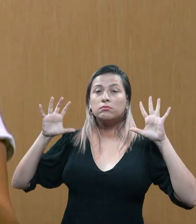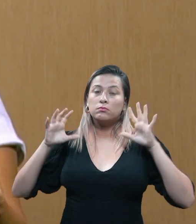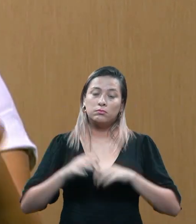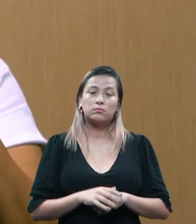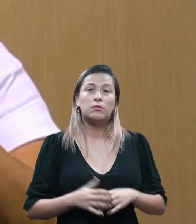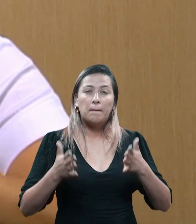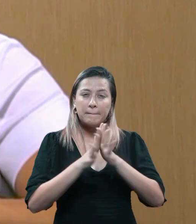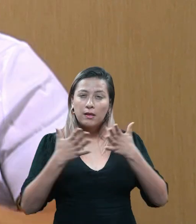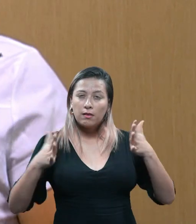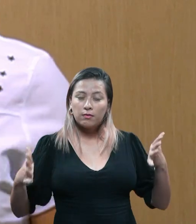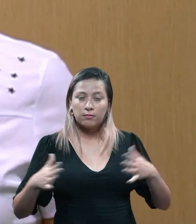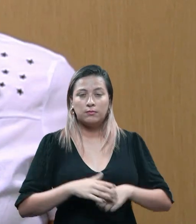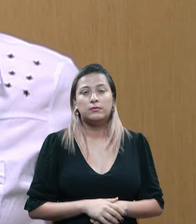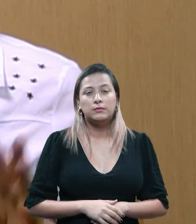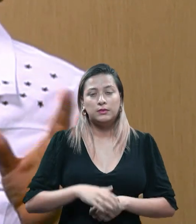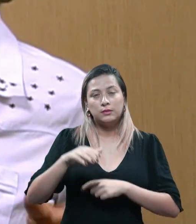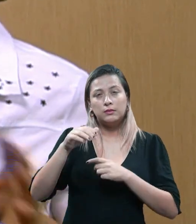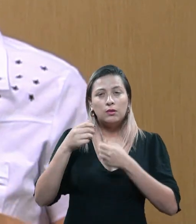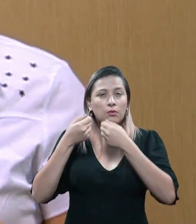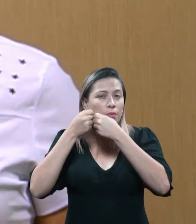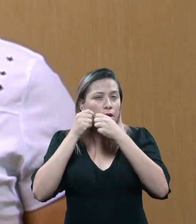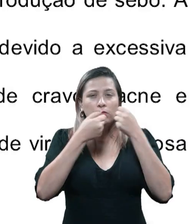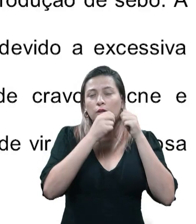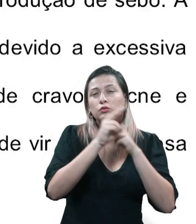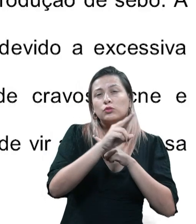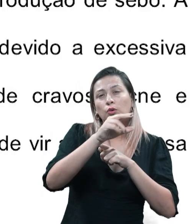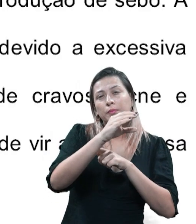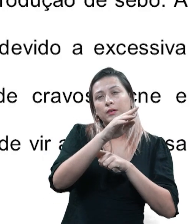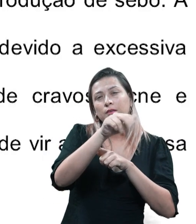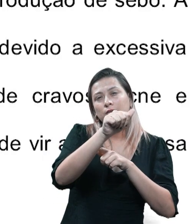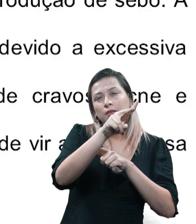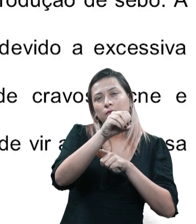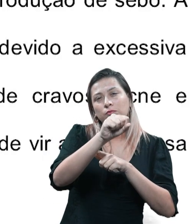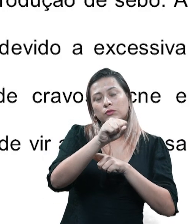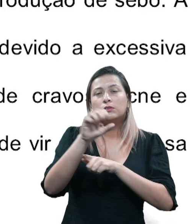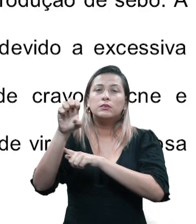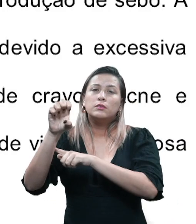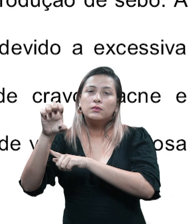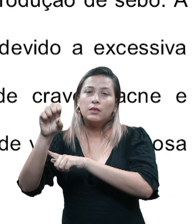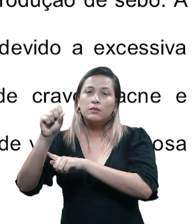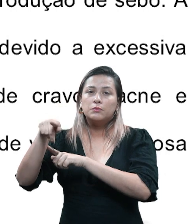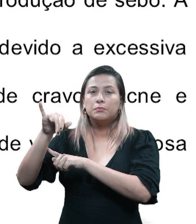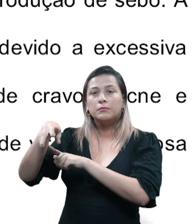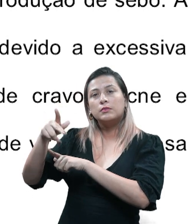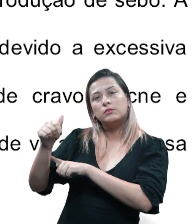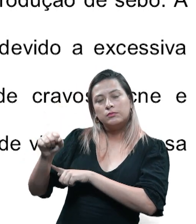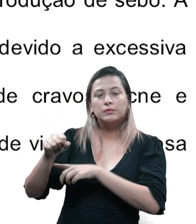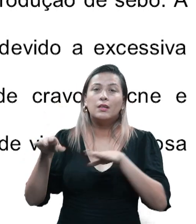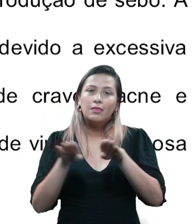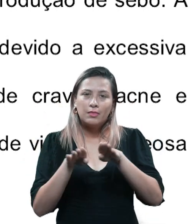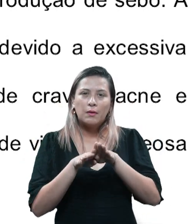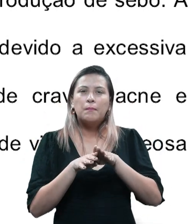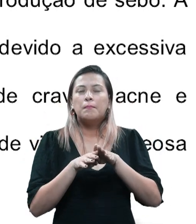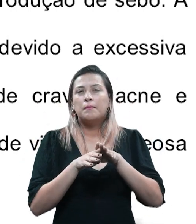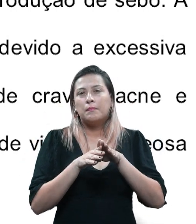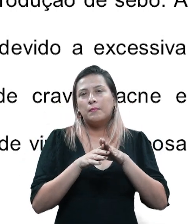Essa acne ela é popularmente conhecida como cravos e espinhas. Ela pode ainda apresentar manchas e cicatrizes. Pode